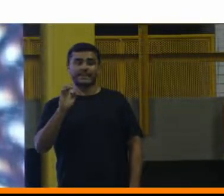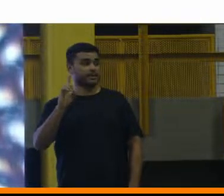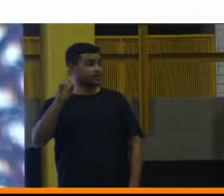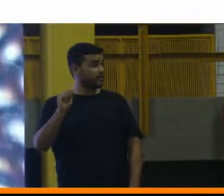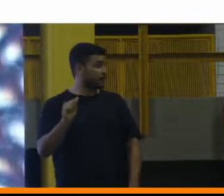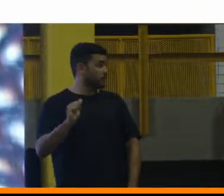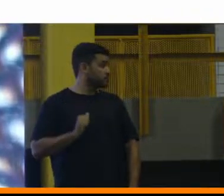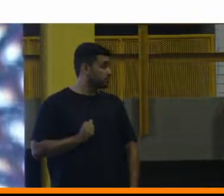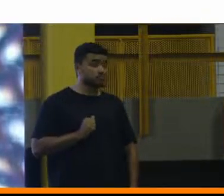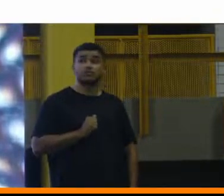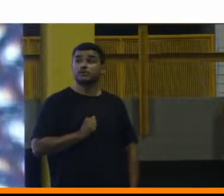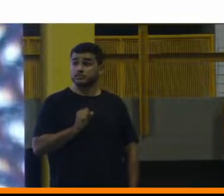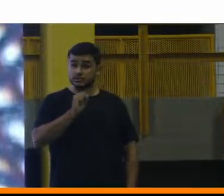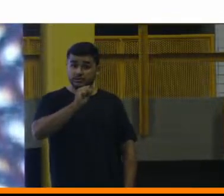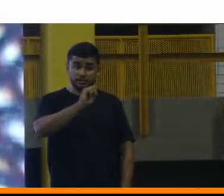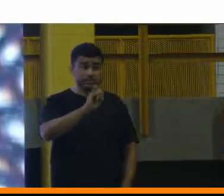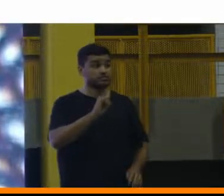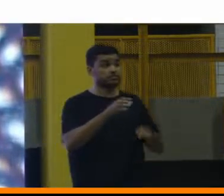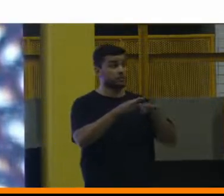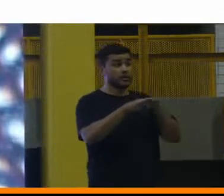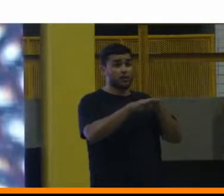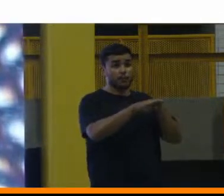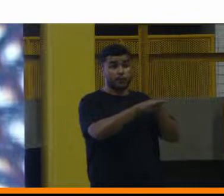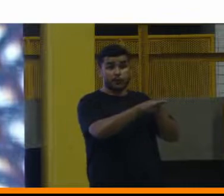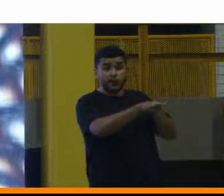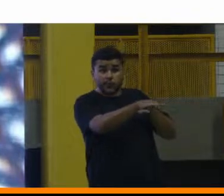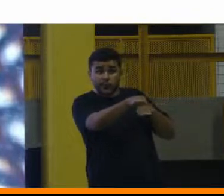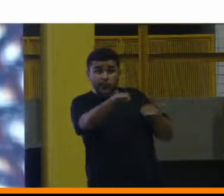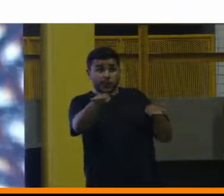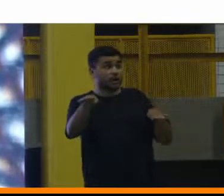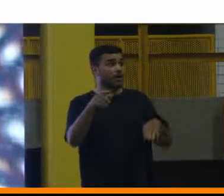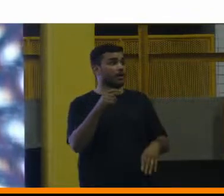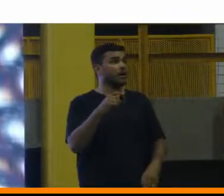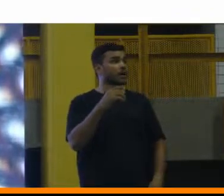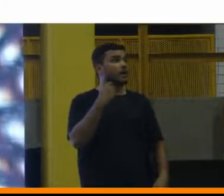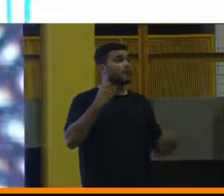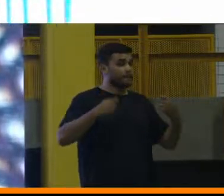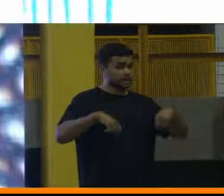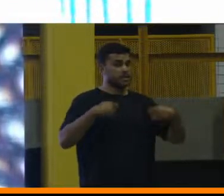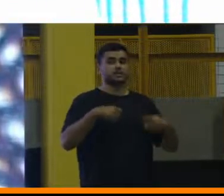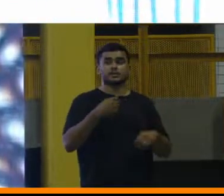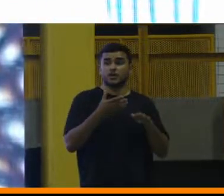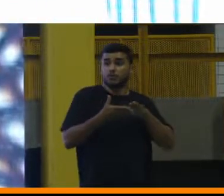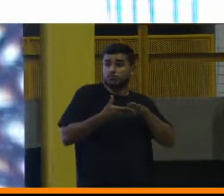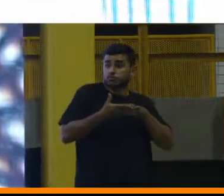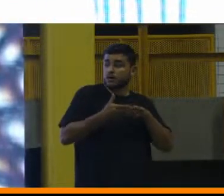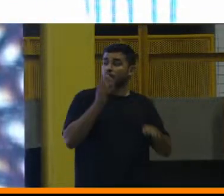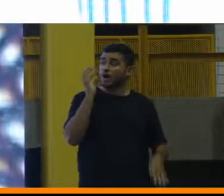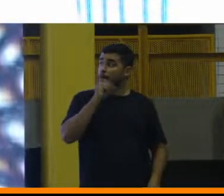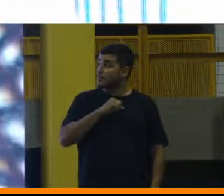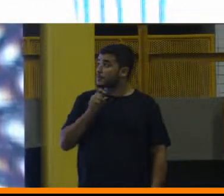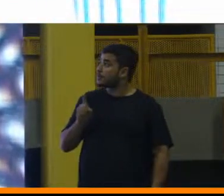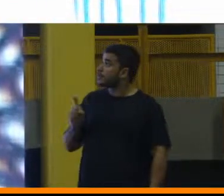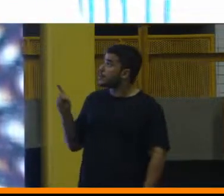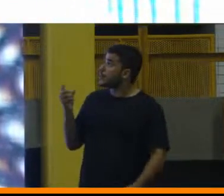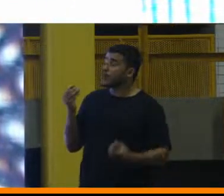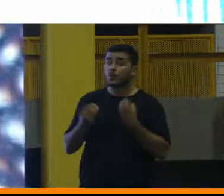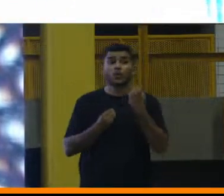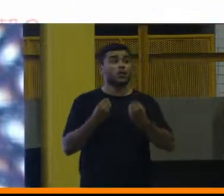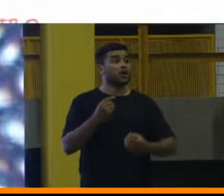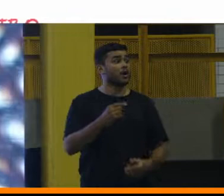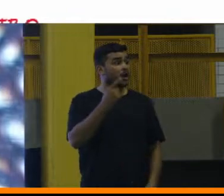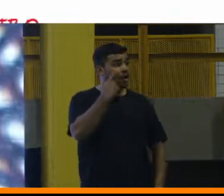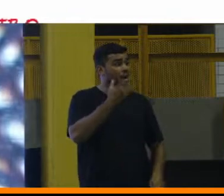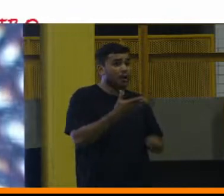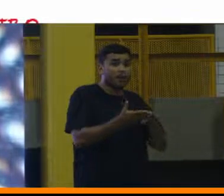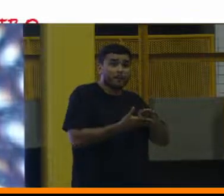Quando se faz uma curva, existe um tipo de aceleração que ganha esse nome de aceleração que